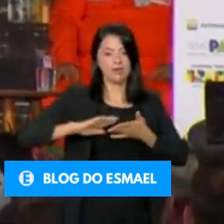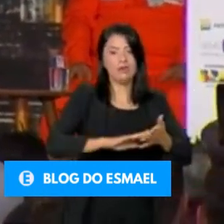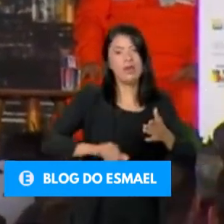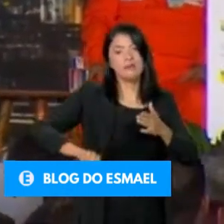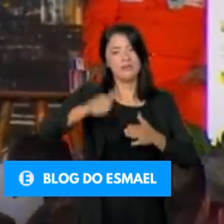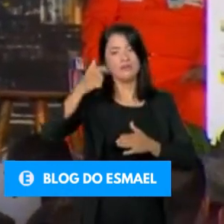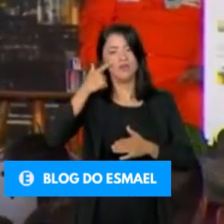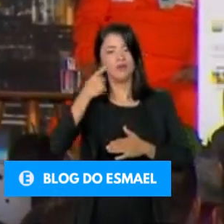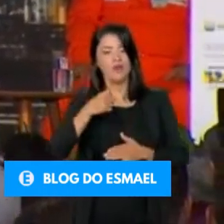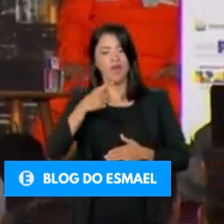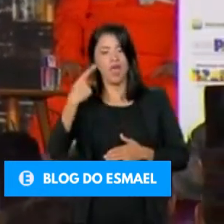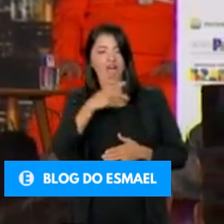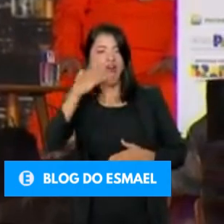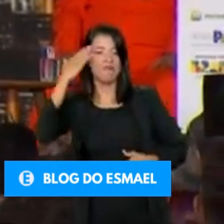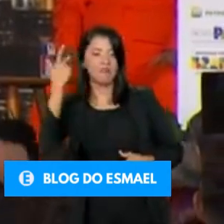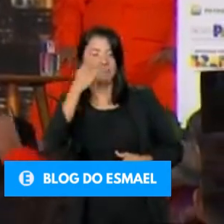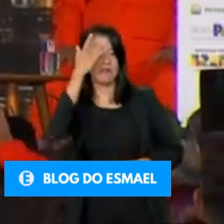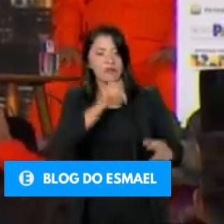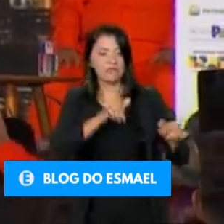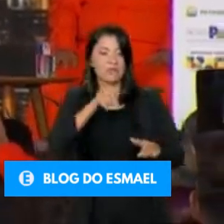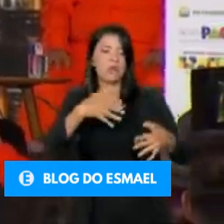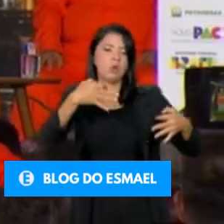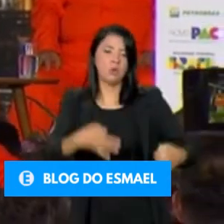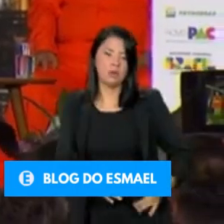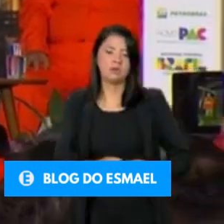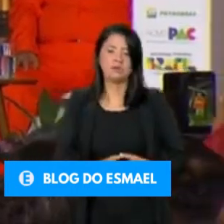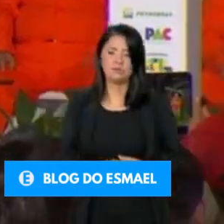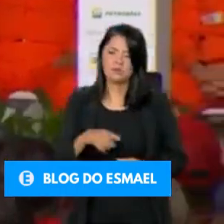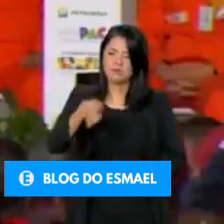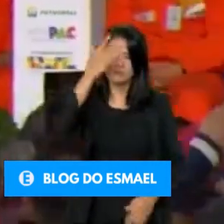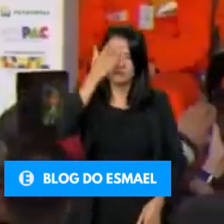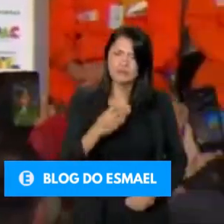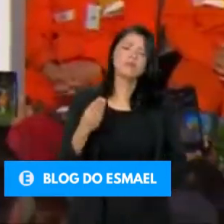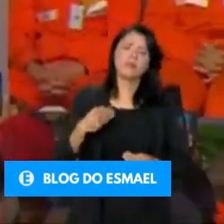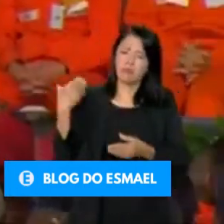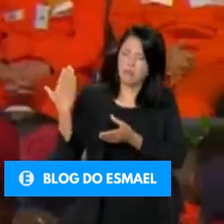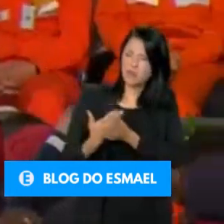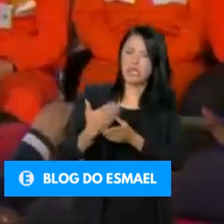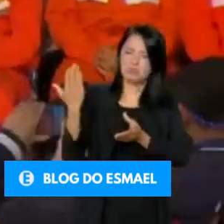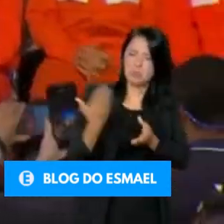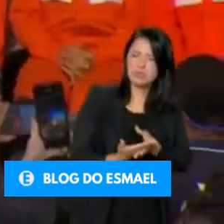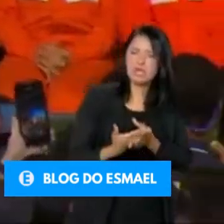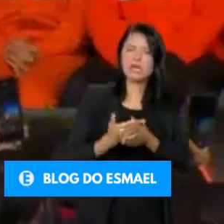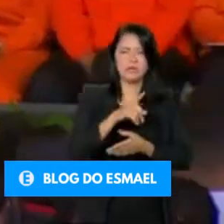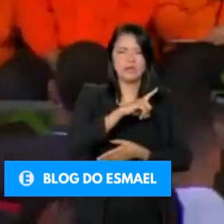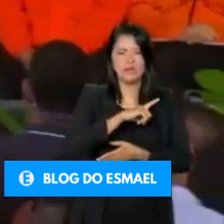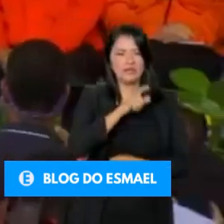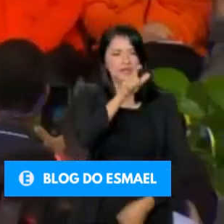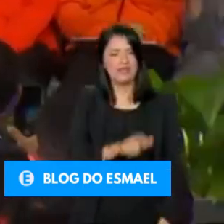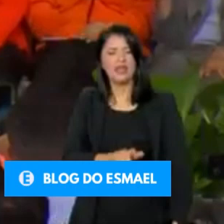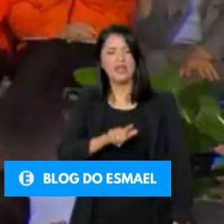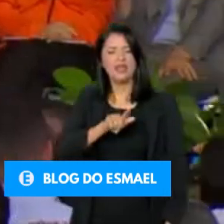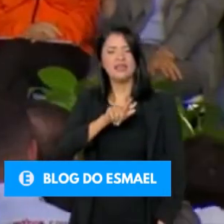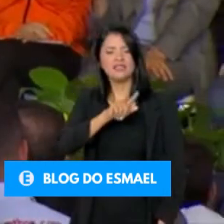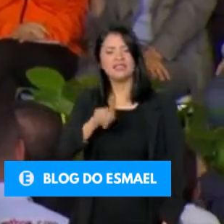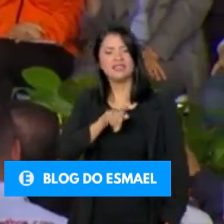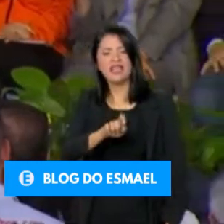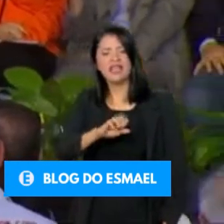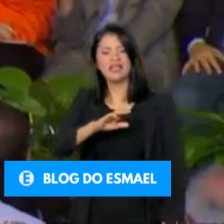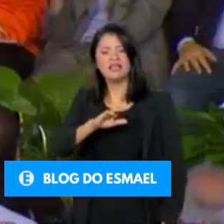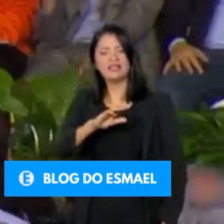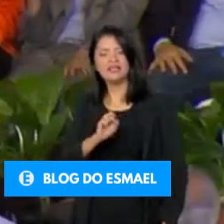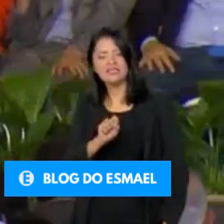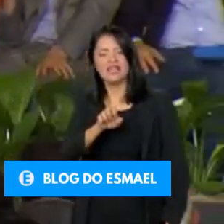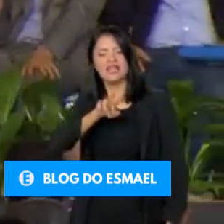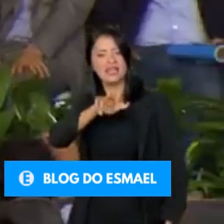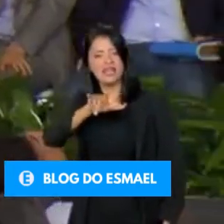destruir a reputação das pessoas decentes. Vocês não sabem quanto processo nas costas teve o companheiro Zé Sérgio Gabrielli. Até hoje